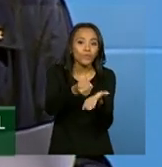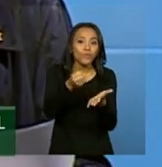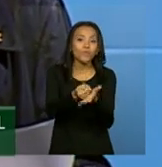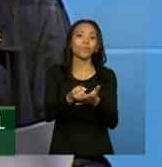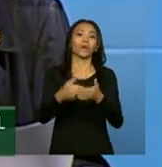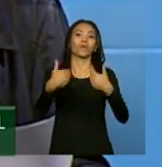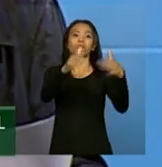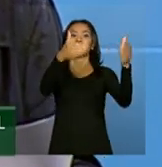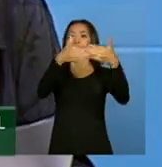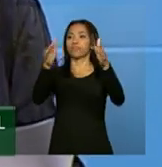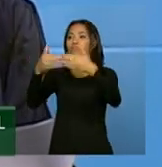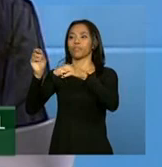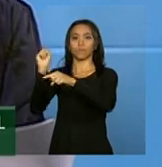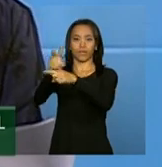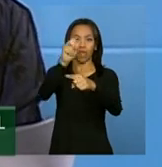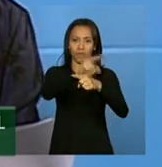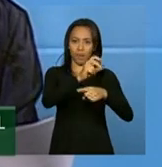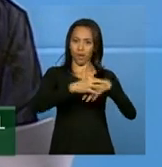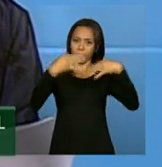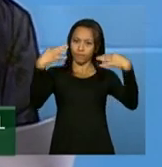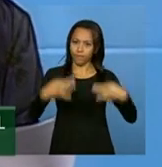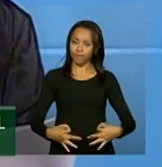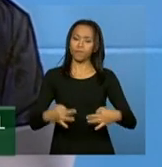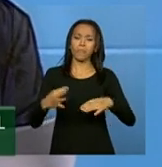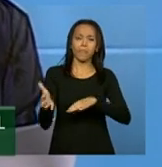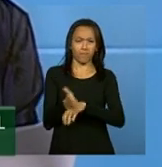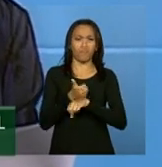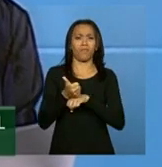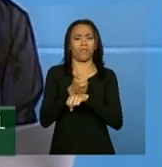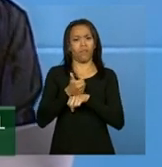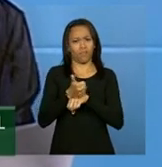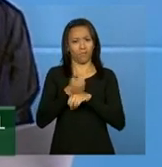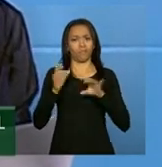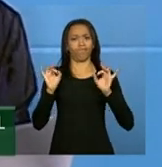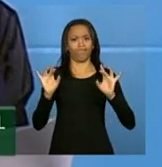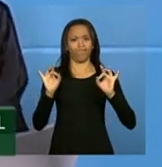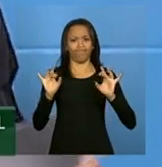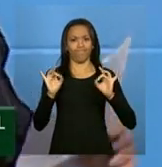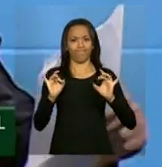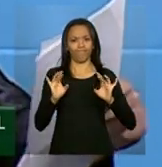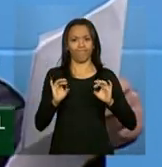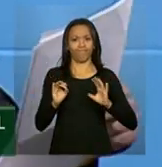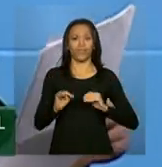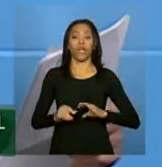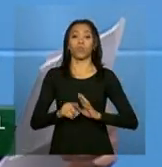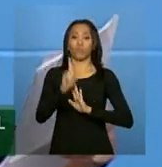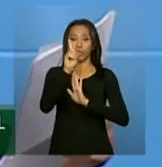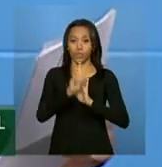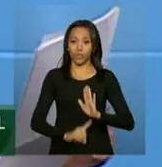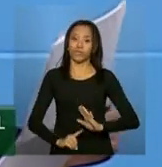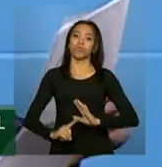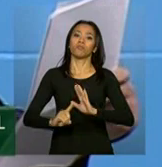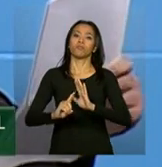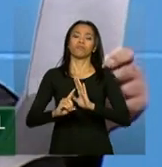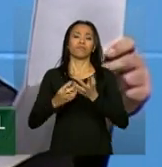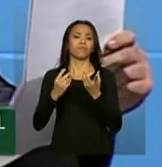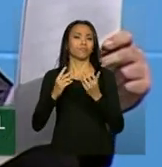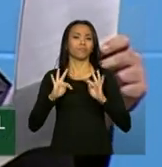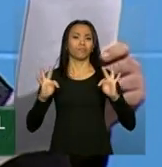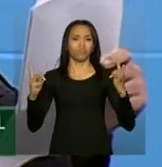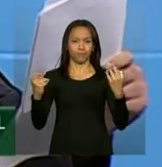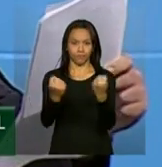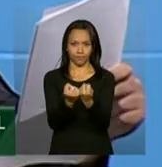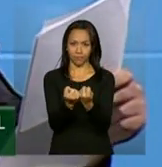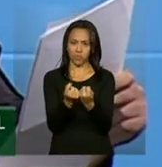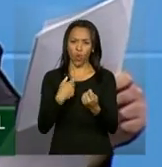emprego decente e buscando melhorar o padrão de cidadania para toda a população. Não acreditamos